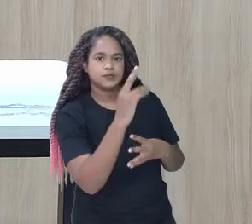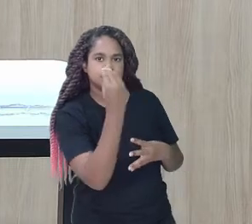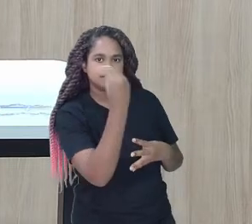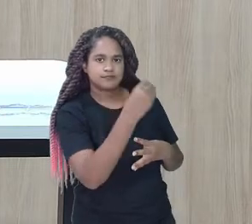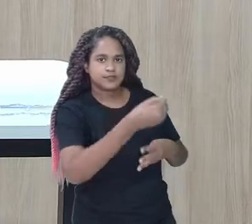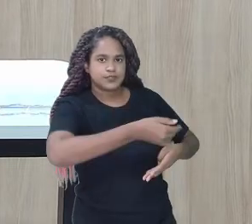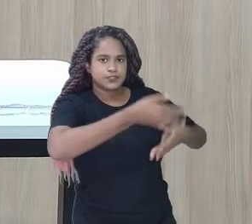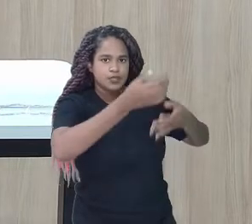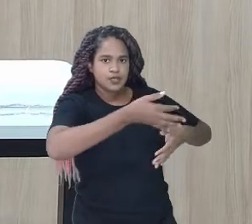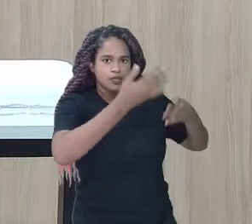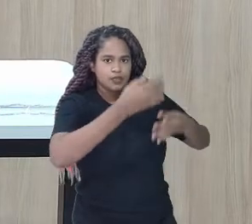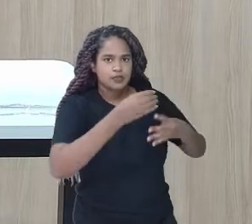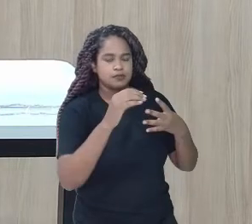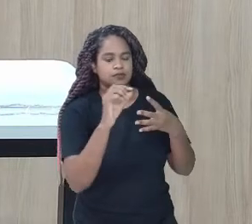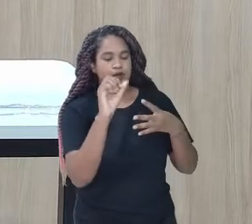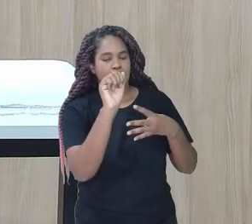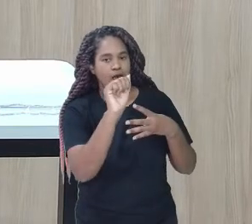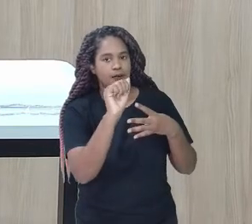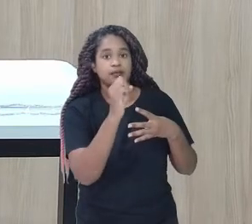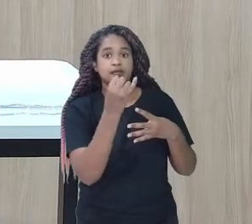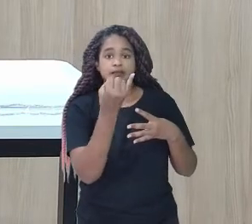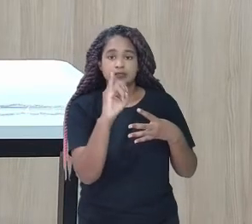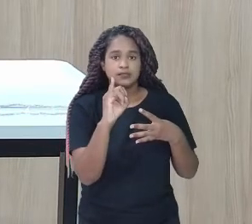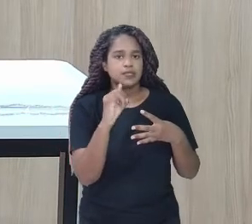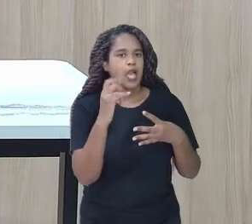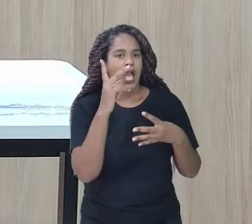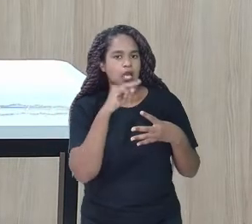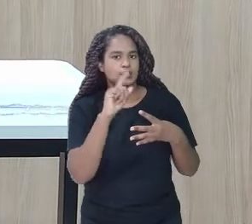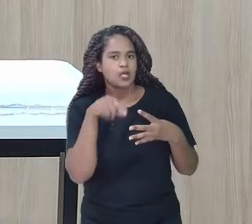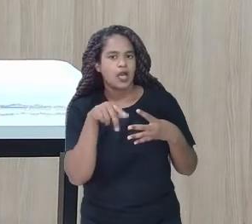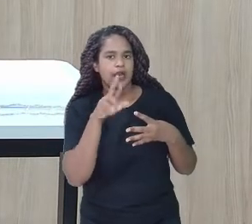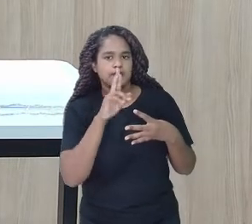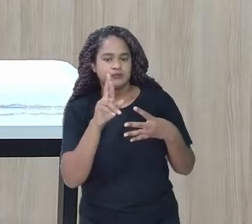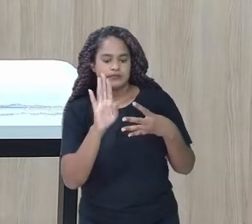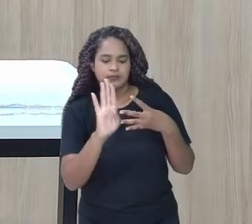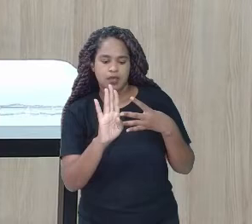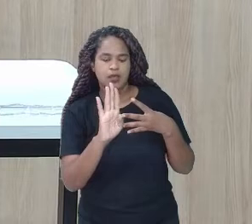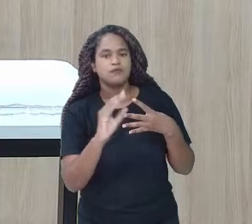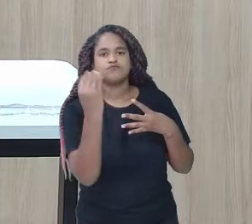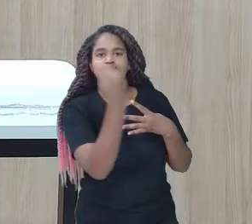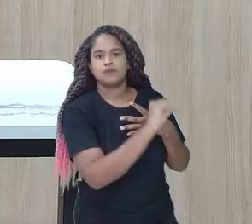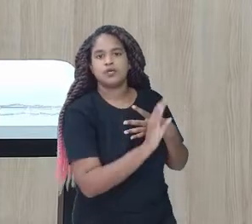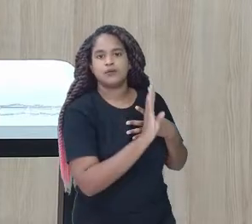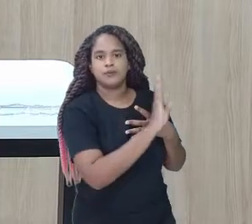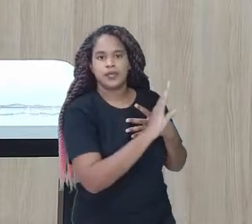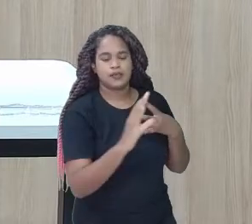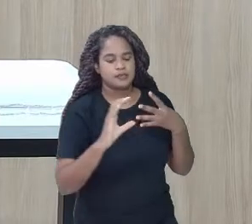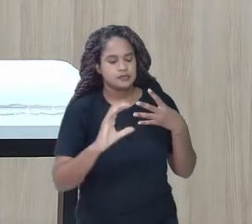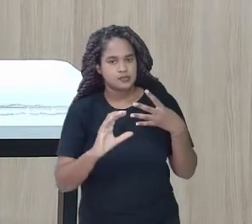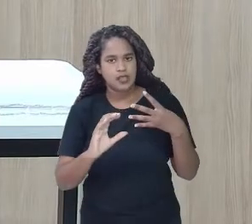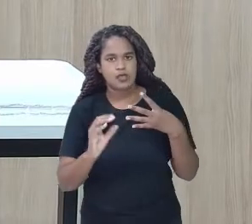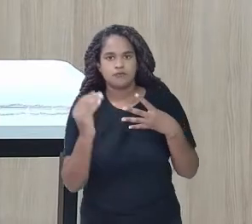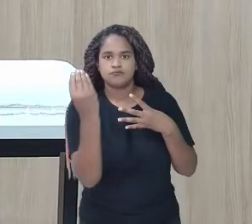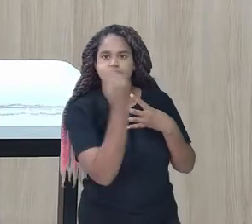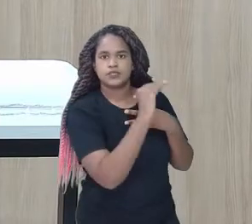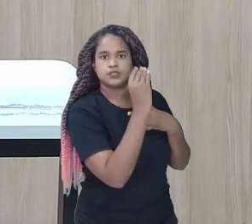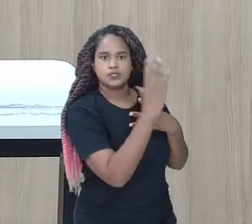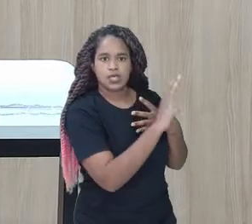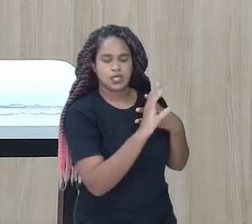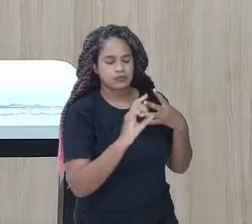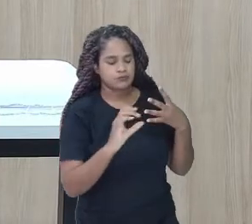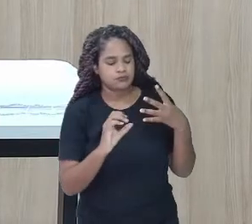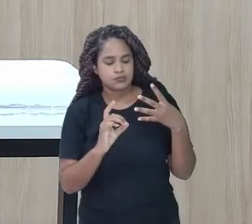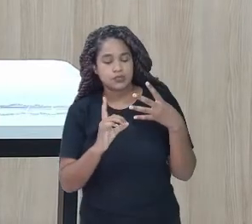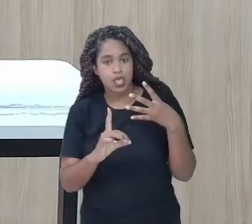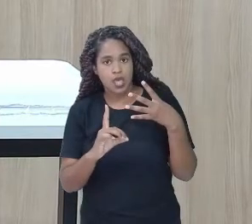Isabel já está esperando, letra A. Se achar que é letra B, coloque a letra B. A C, coloca a C. E se